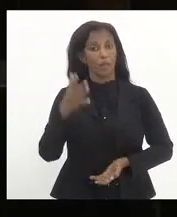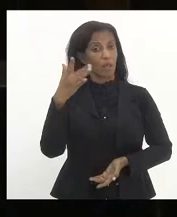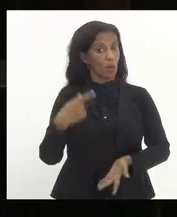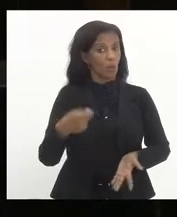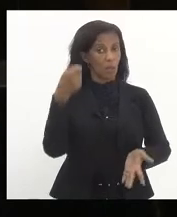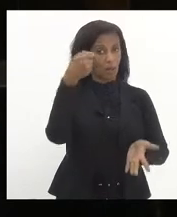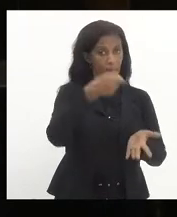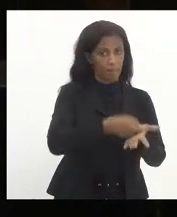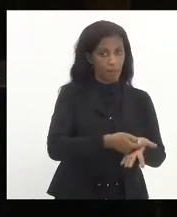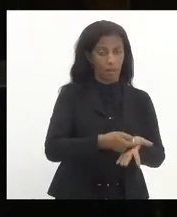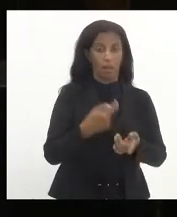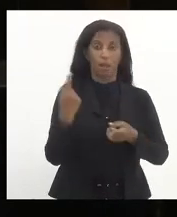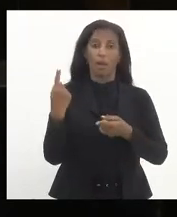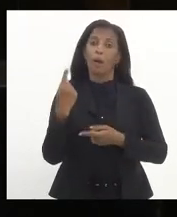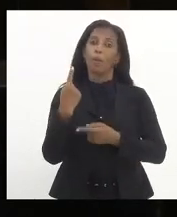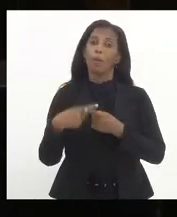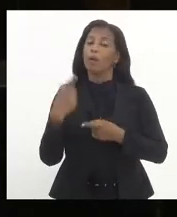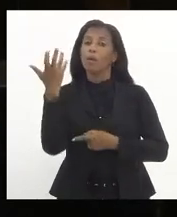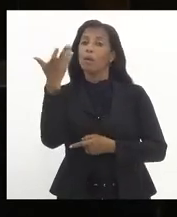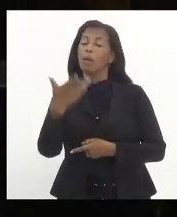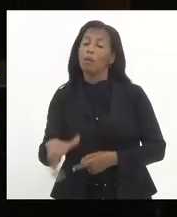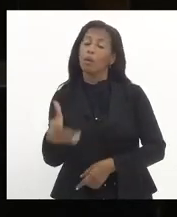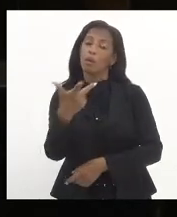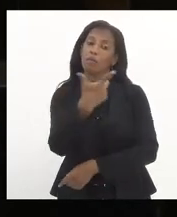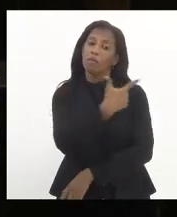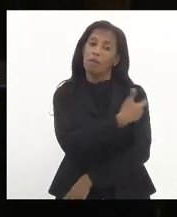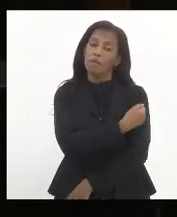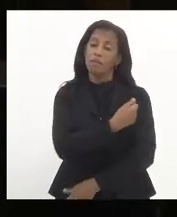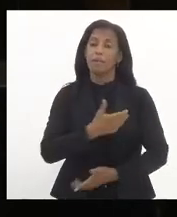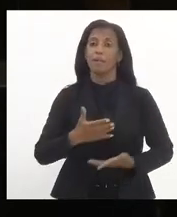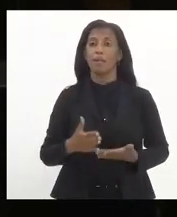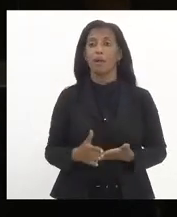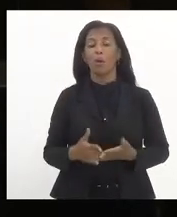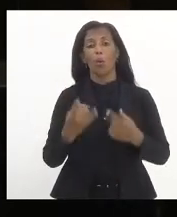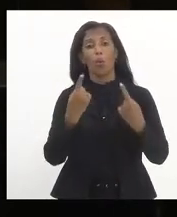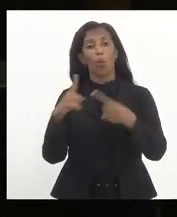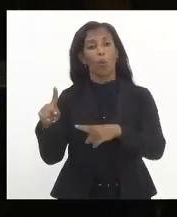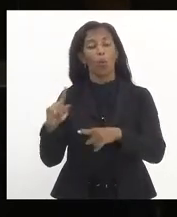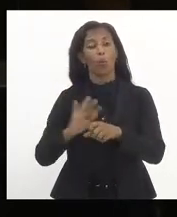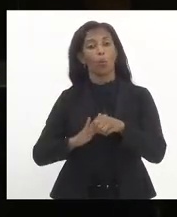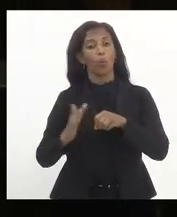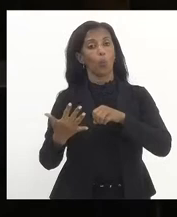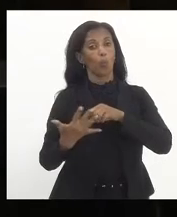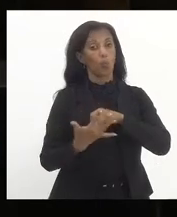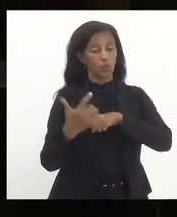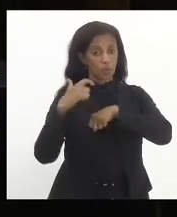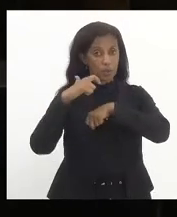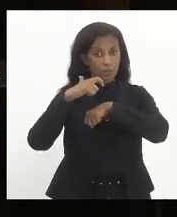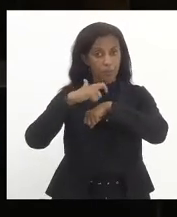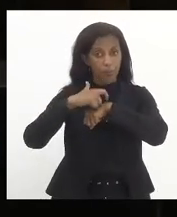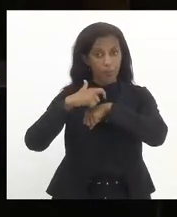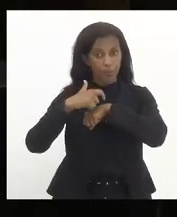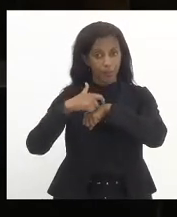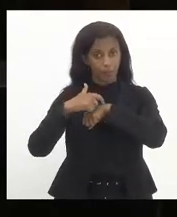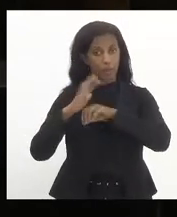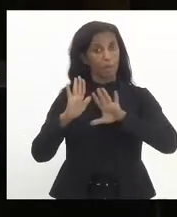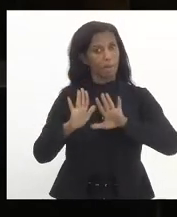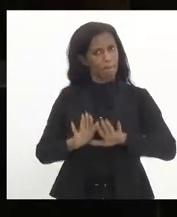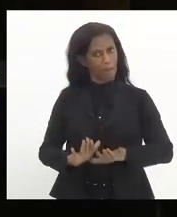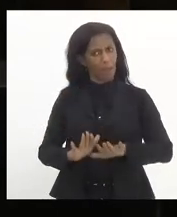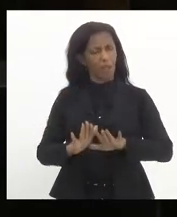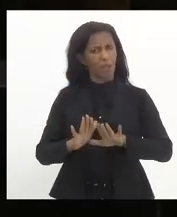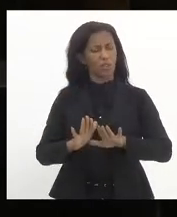punidos por não quererem tomar a vacina contra a Covid nesse momento, mas que